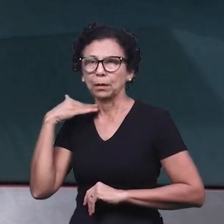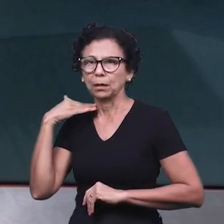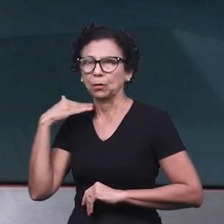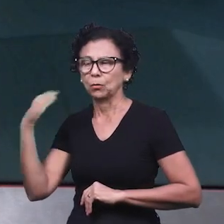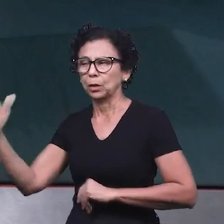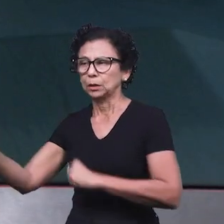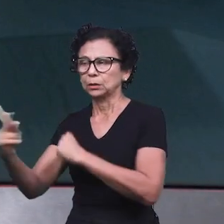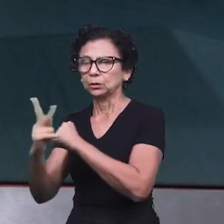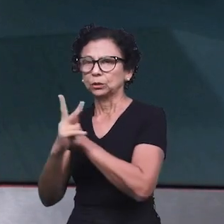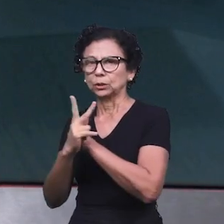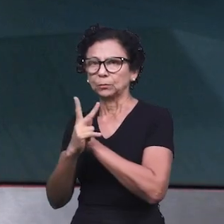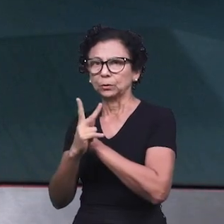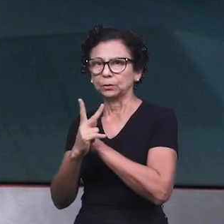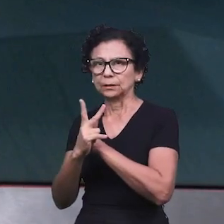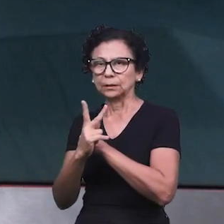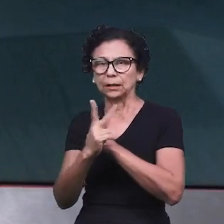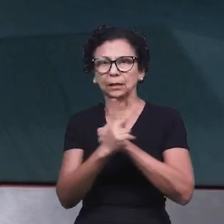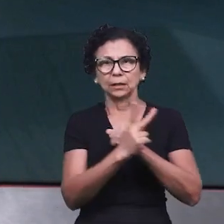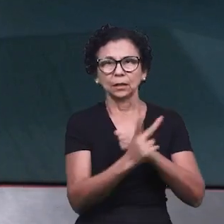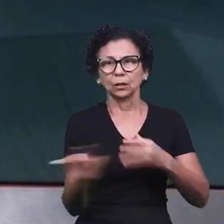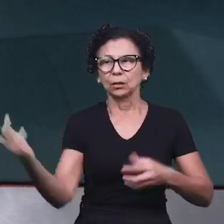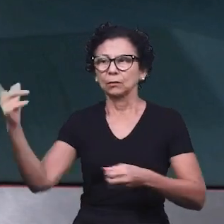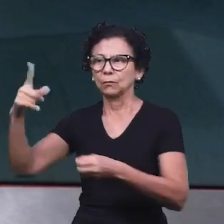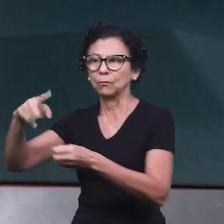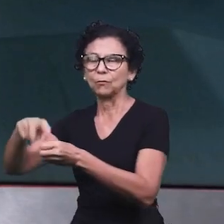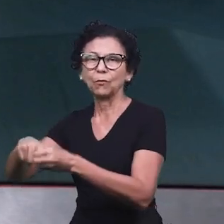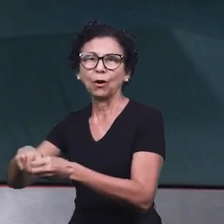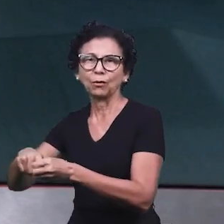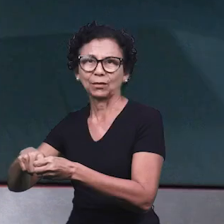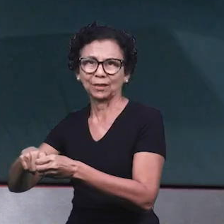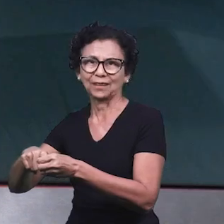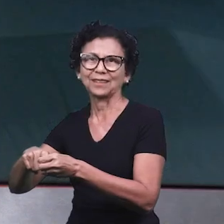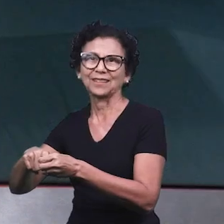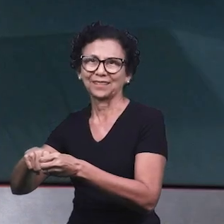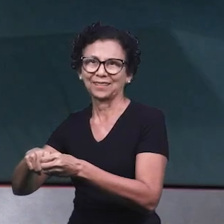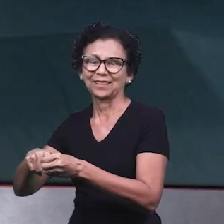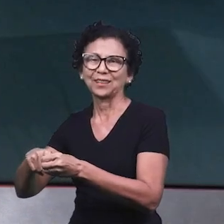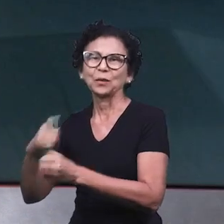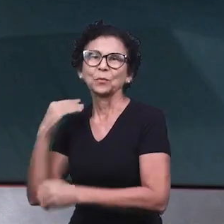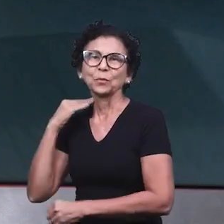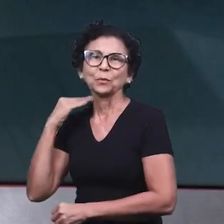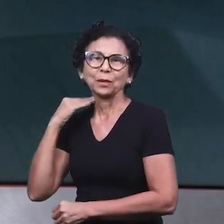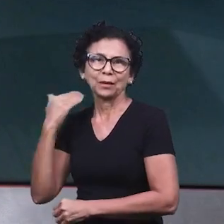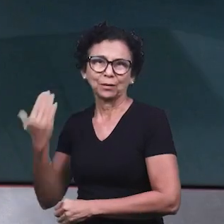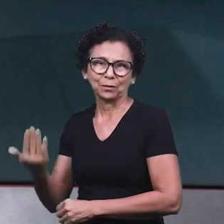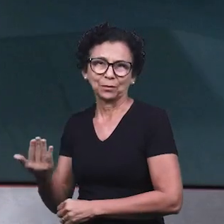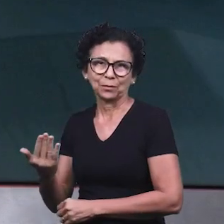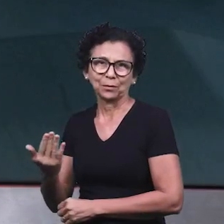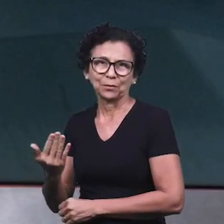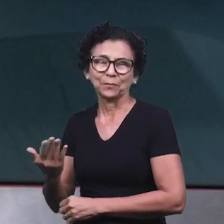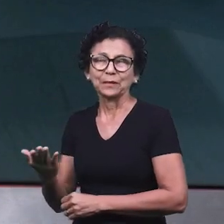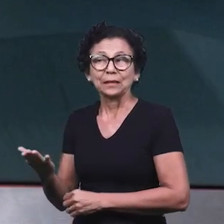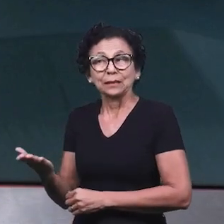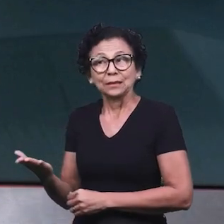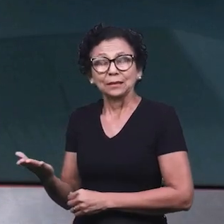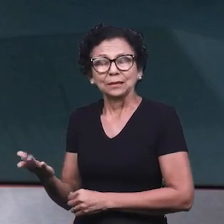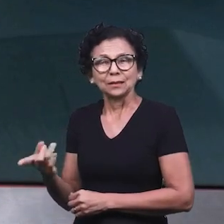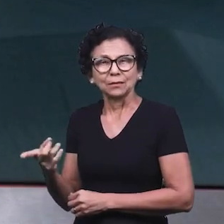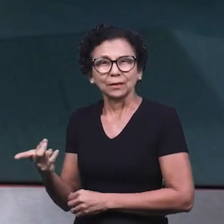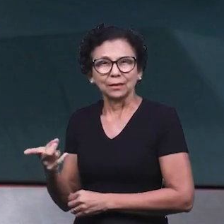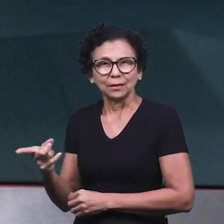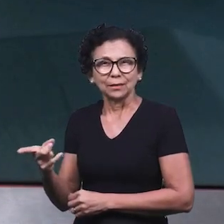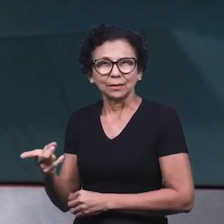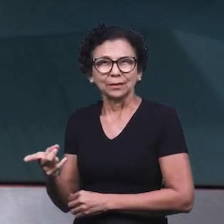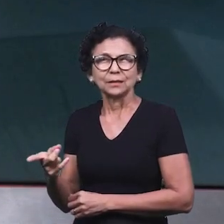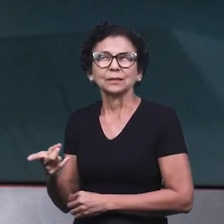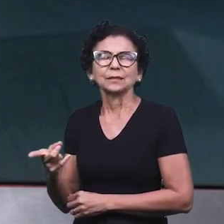Agora vai sair da sua mão, retornando para o credor. Quando esse dinheiro retorna para o credor,